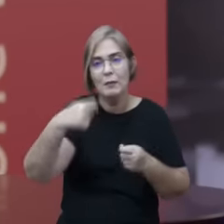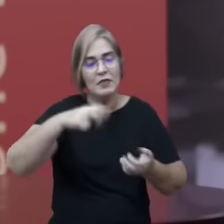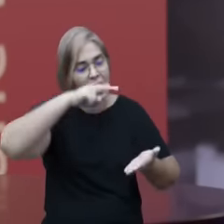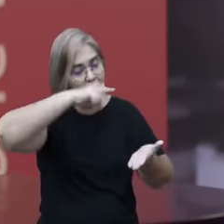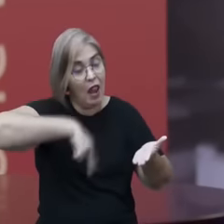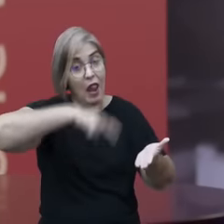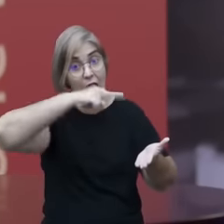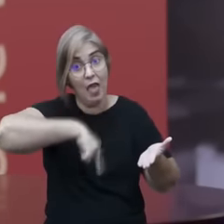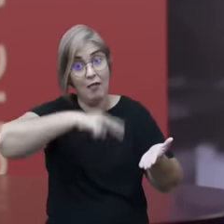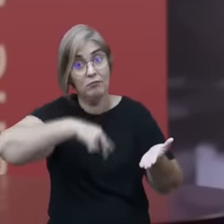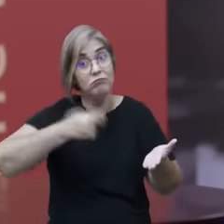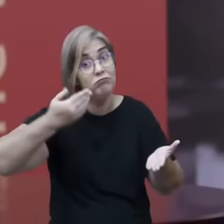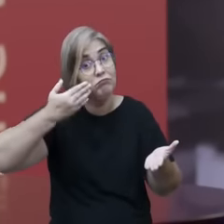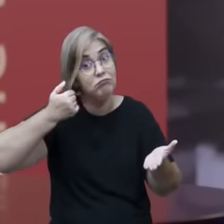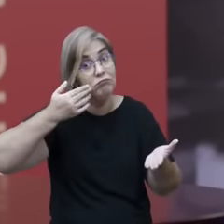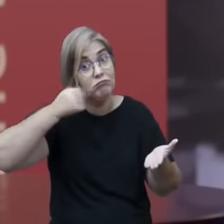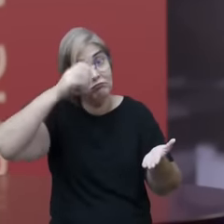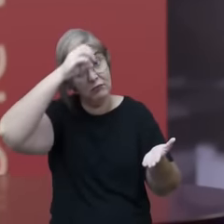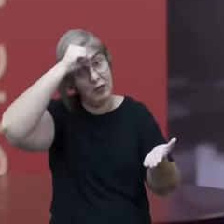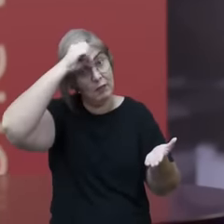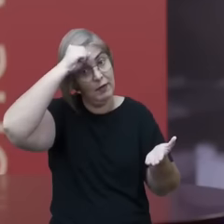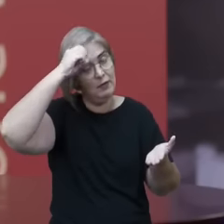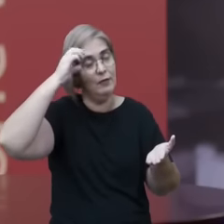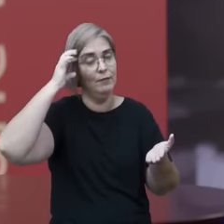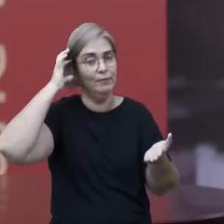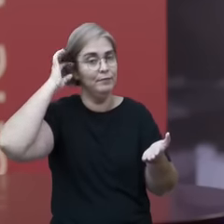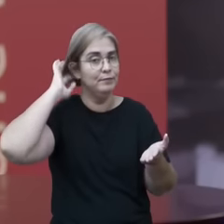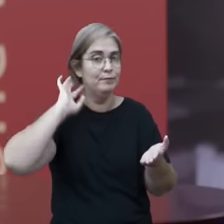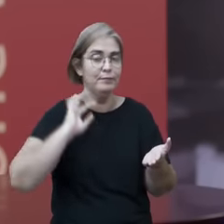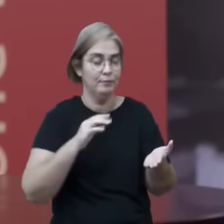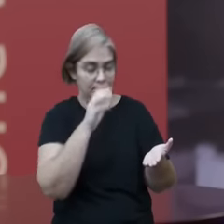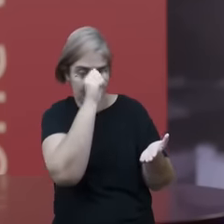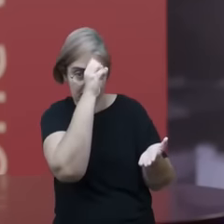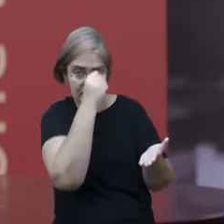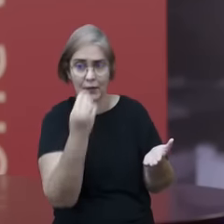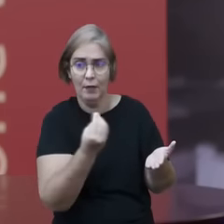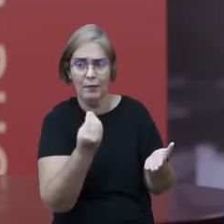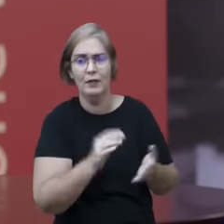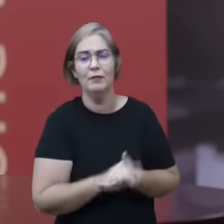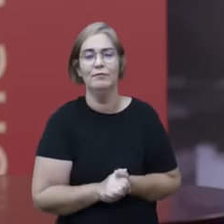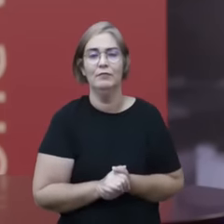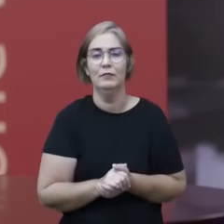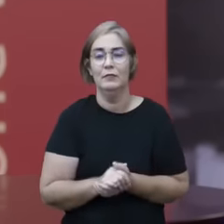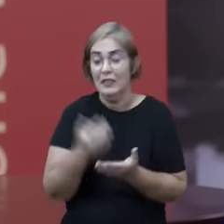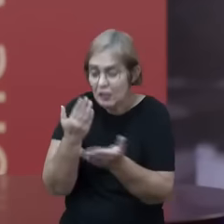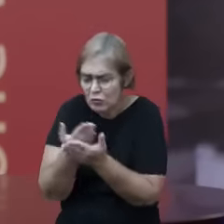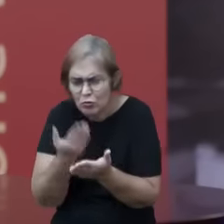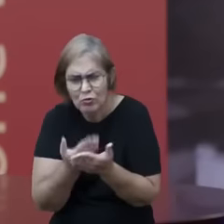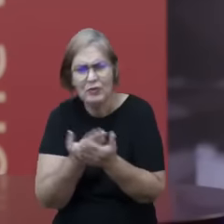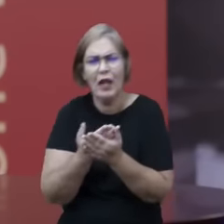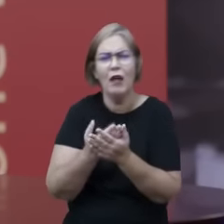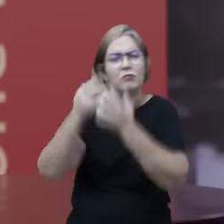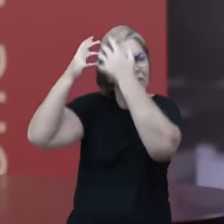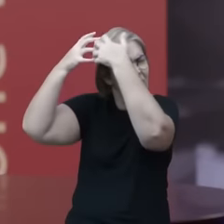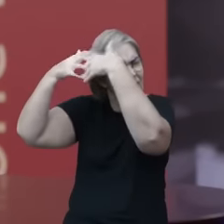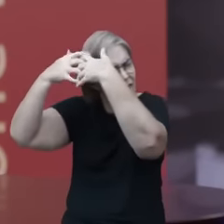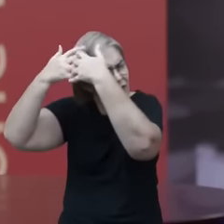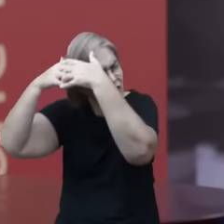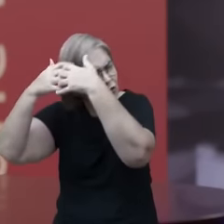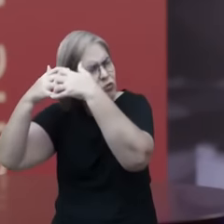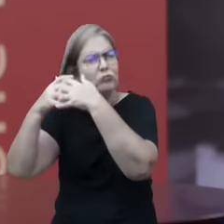e sobretudo os filósofos, no caso da razão filosófica, lendo, estudando, refletindo, dialogando